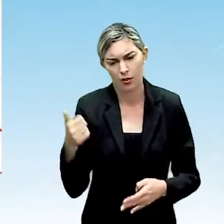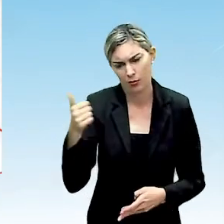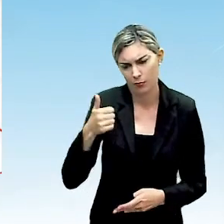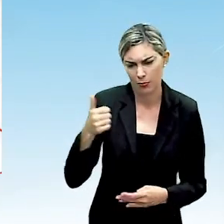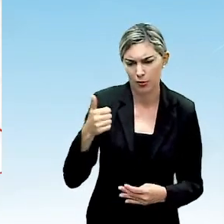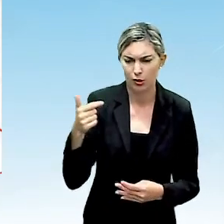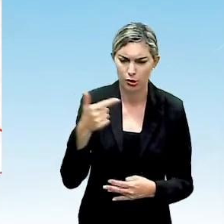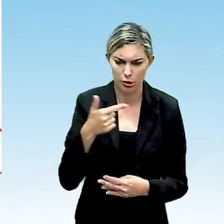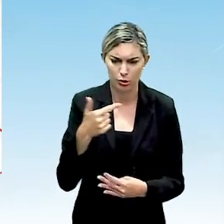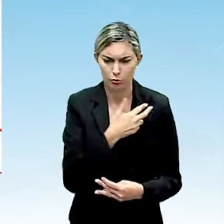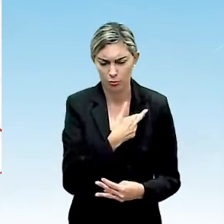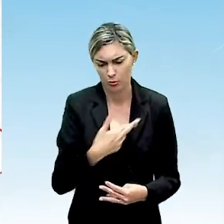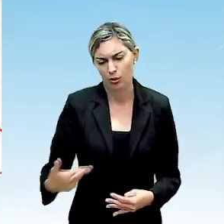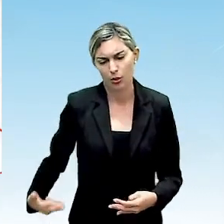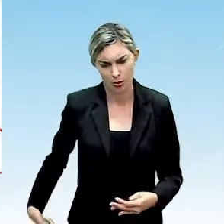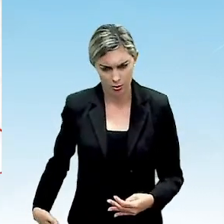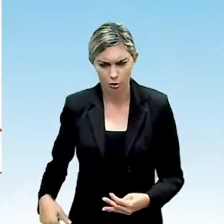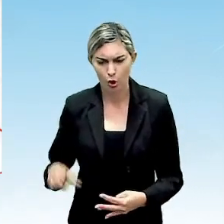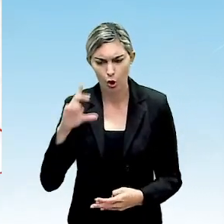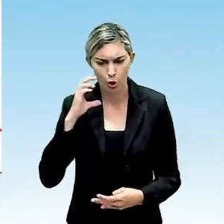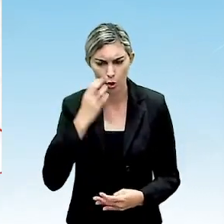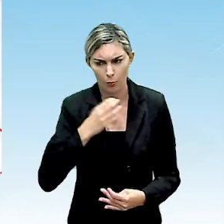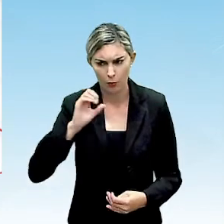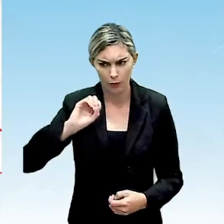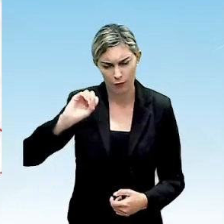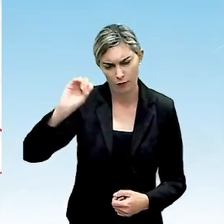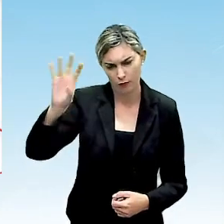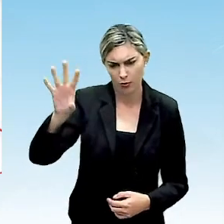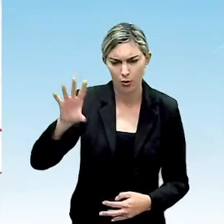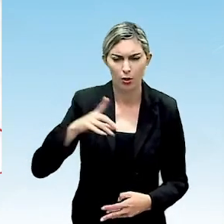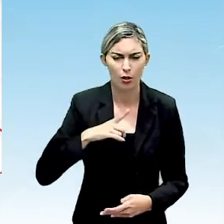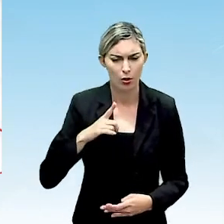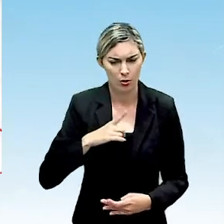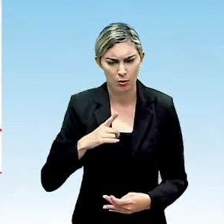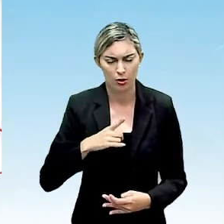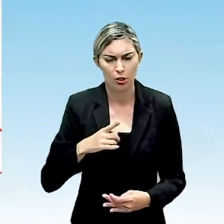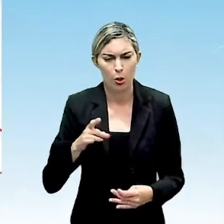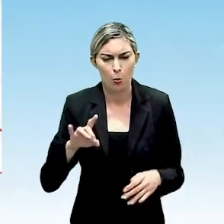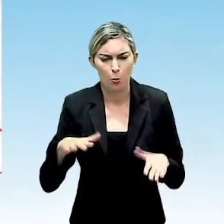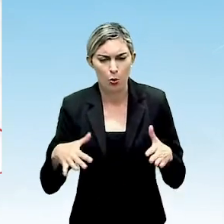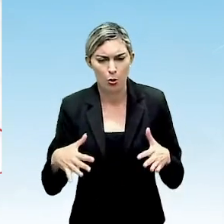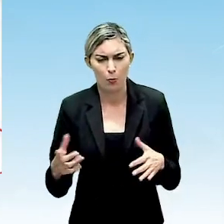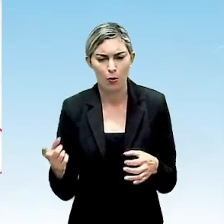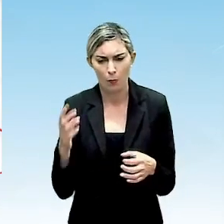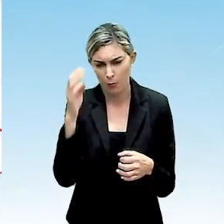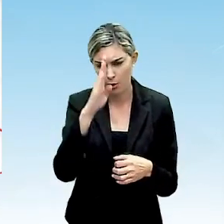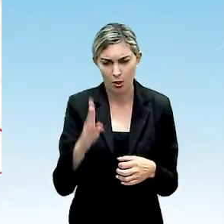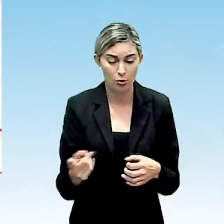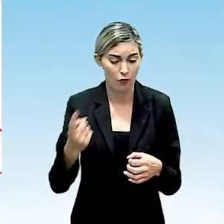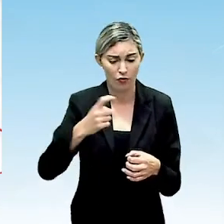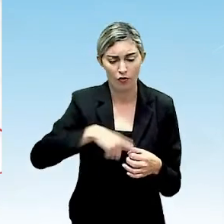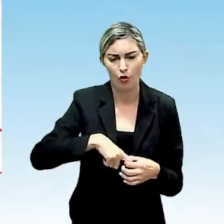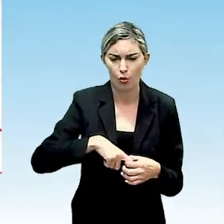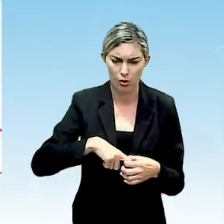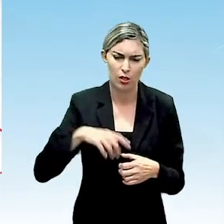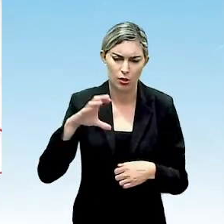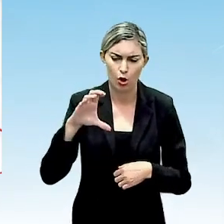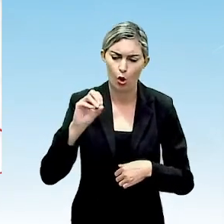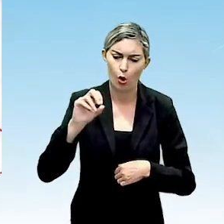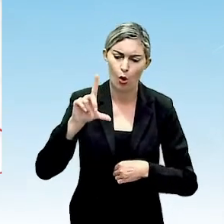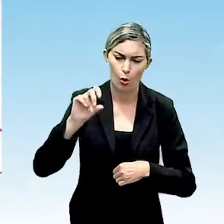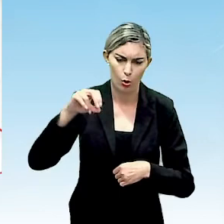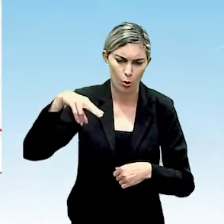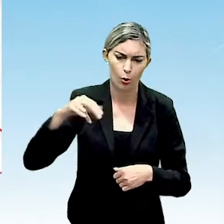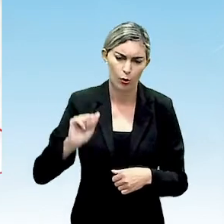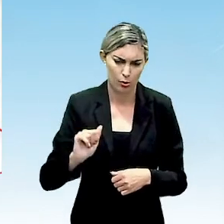segundo reinado, né, quando Dom Pedro foi embora, existia um temor que o Brasil voltasse a ser colônia. Né? A